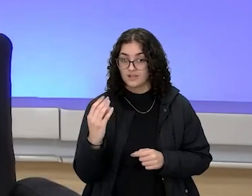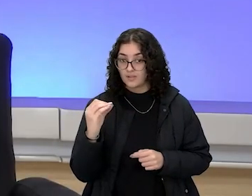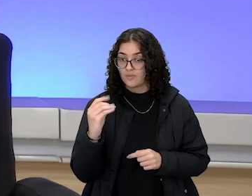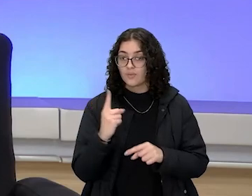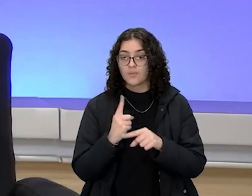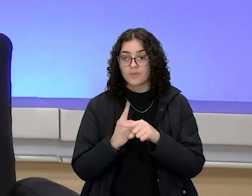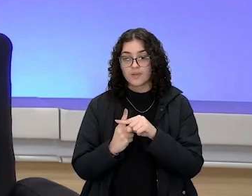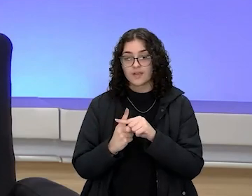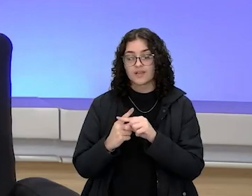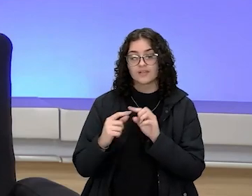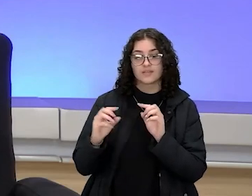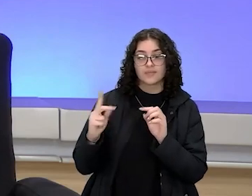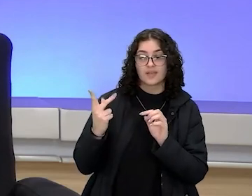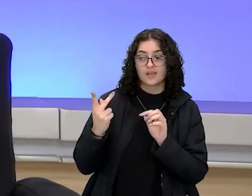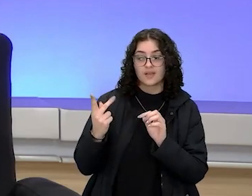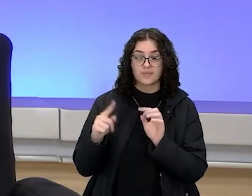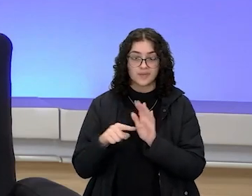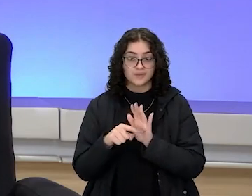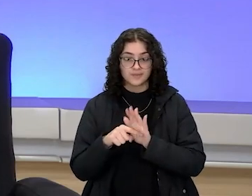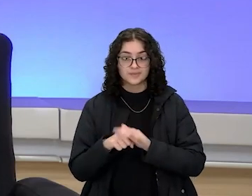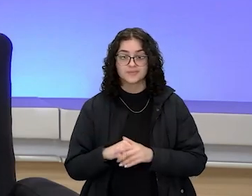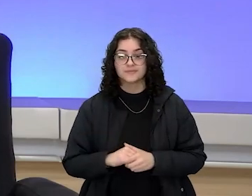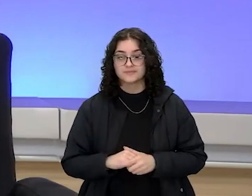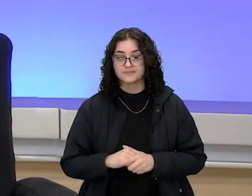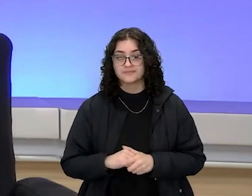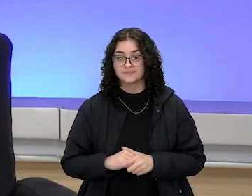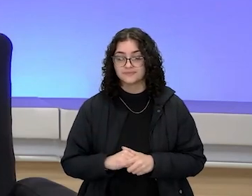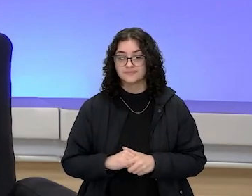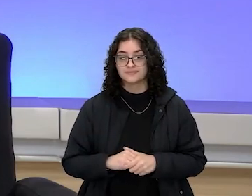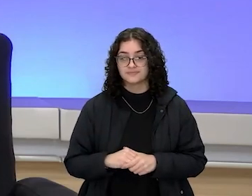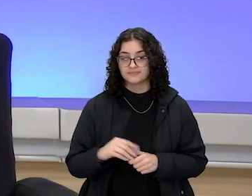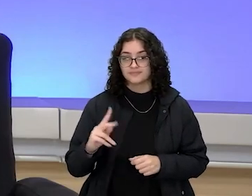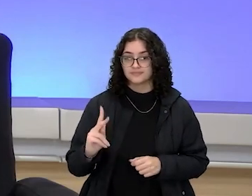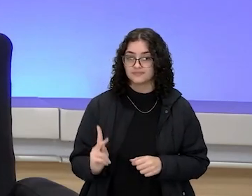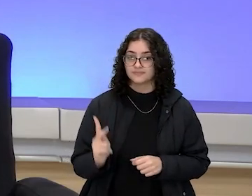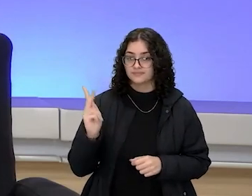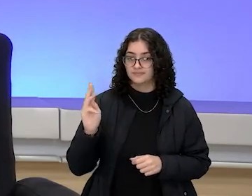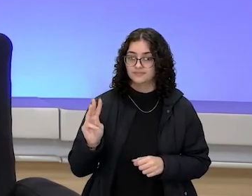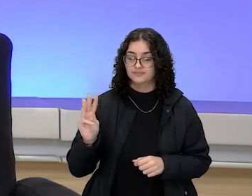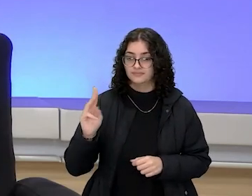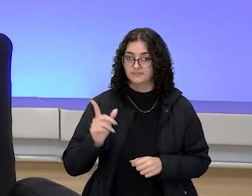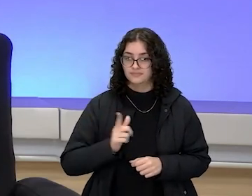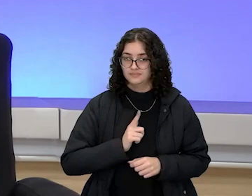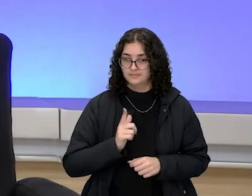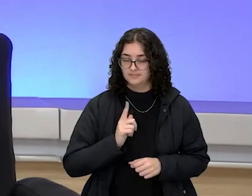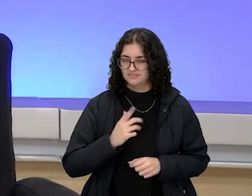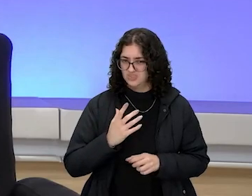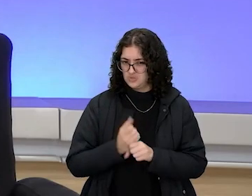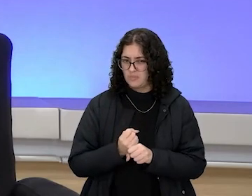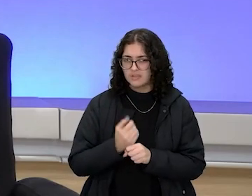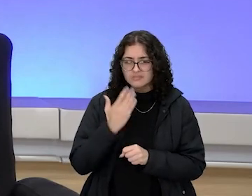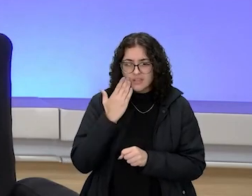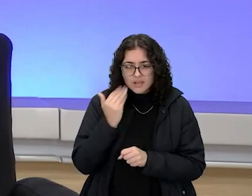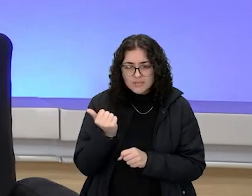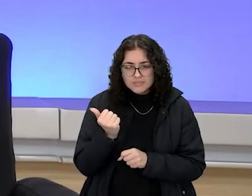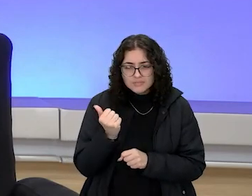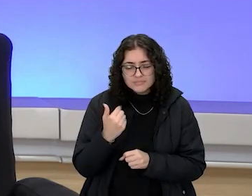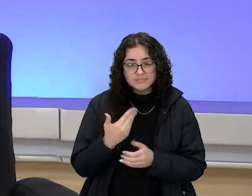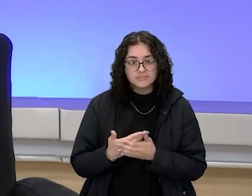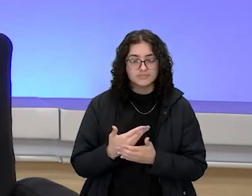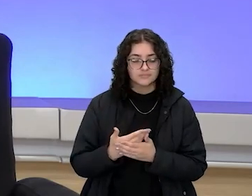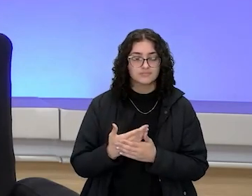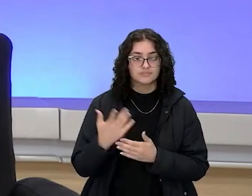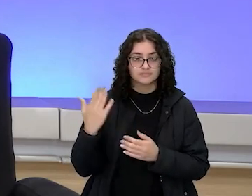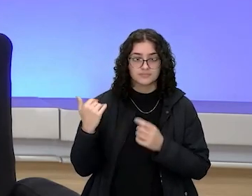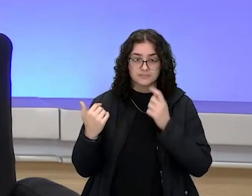o OH-. Bom, o KW, ele tem um valor, vocês lembram disso que a gente viu na